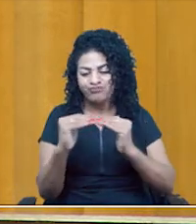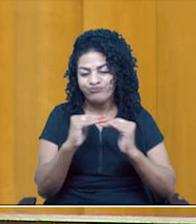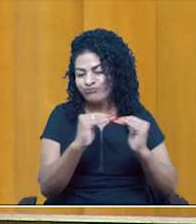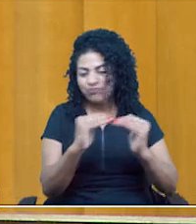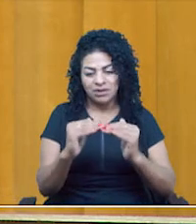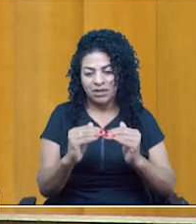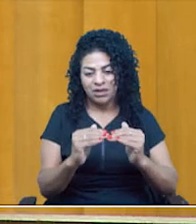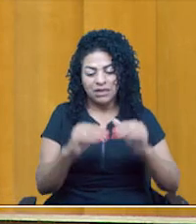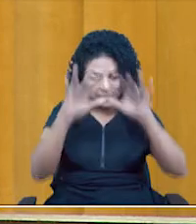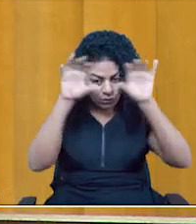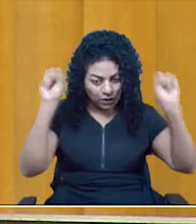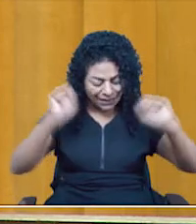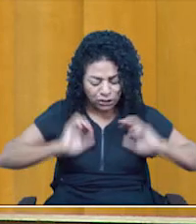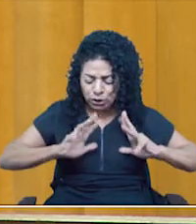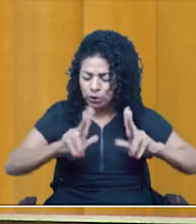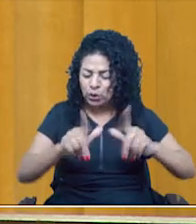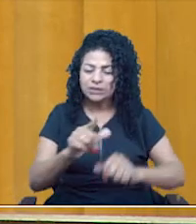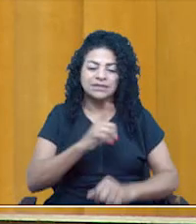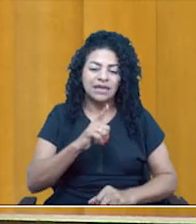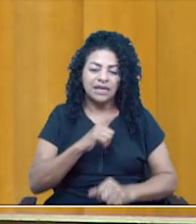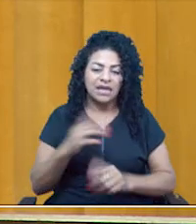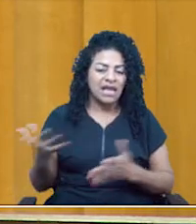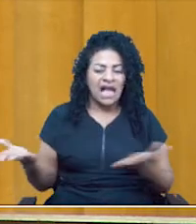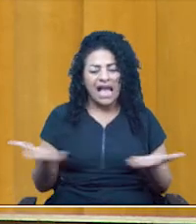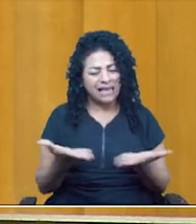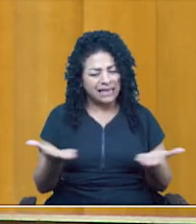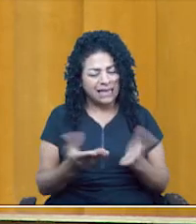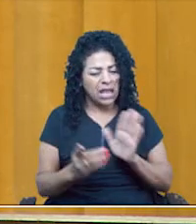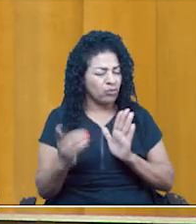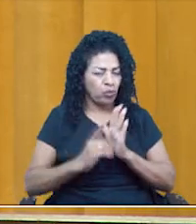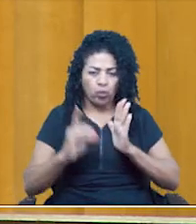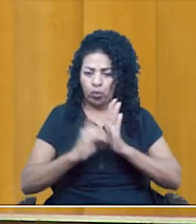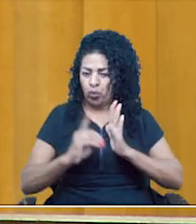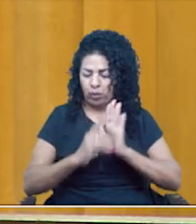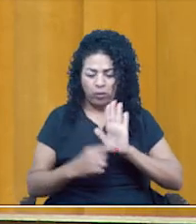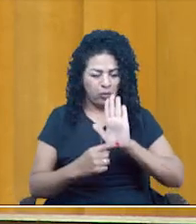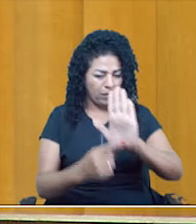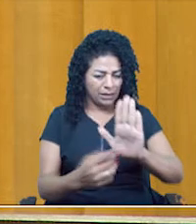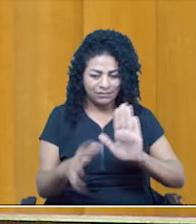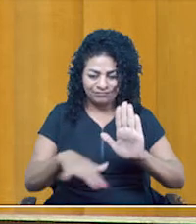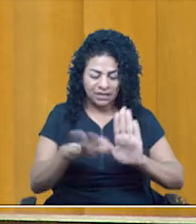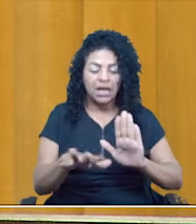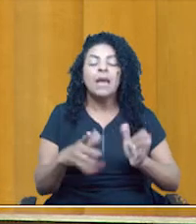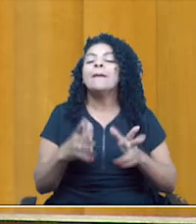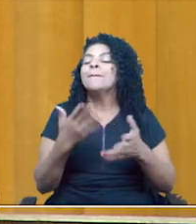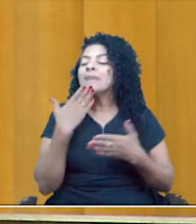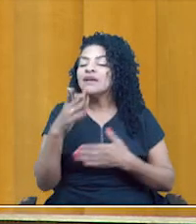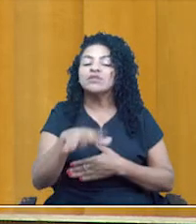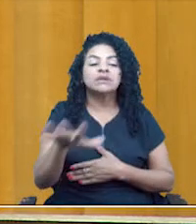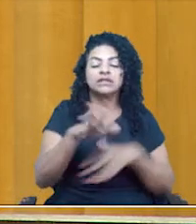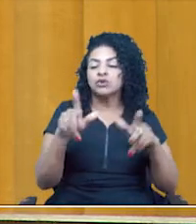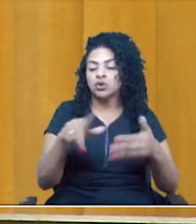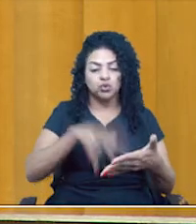tribunais. Eu não vou trazer dados de tribunal a tribunal, eu recomendo aos senhores olharem o relatório Justiça em Números